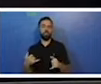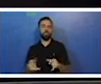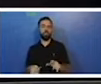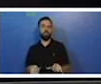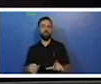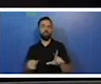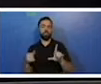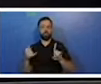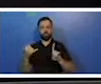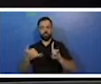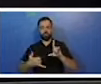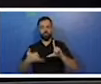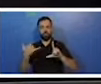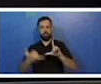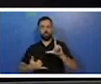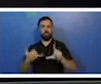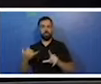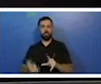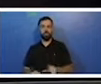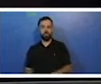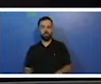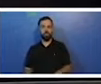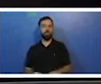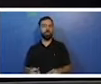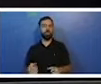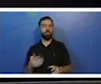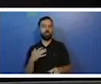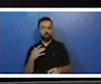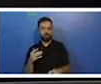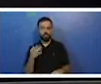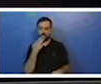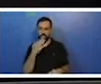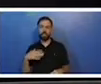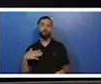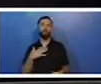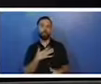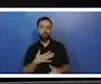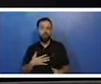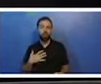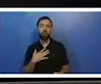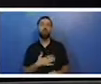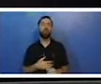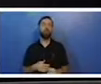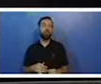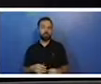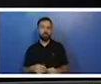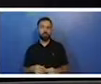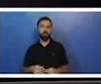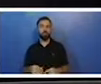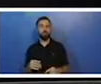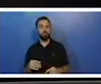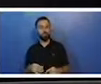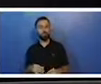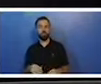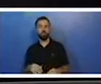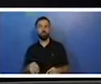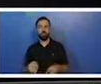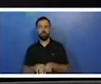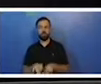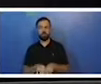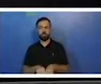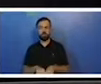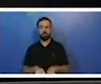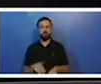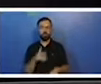atividade gostosa é Atrativa que vocês vão se distrair e também é